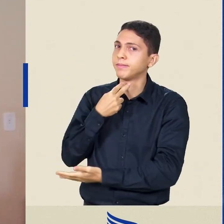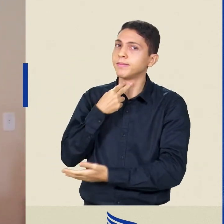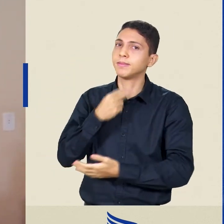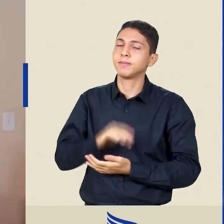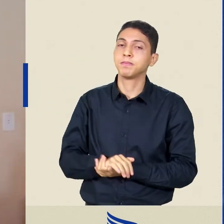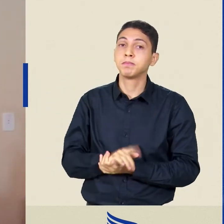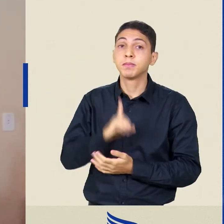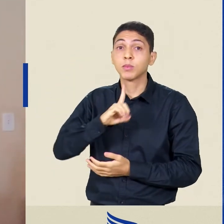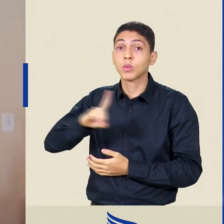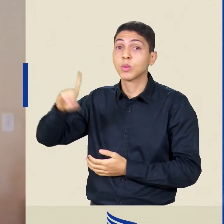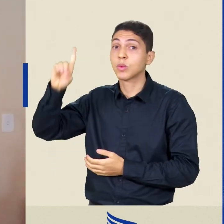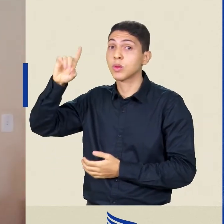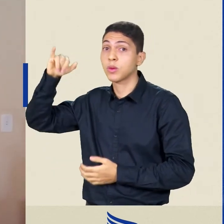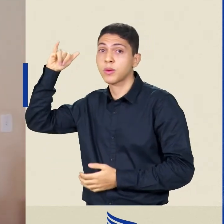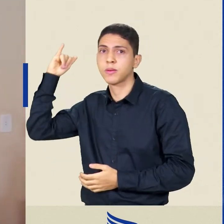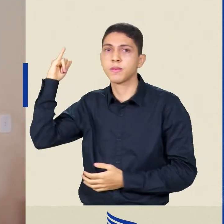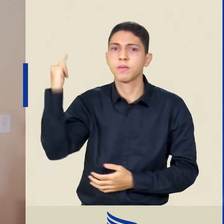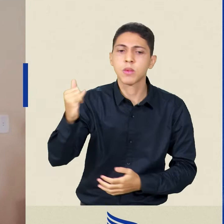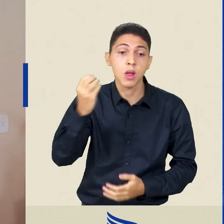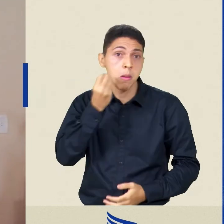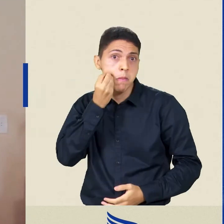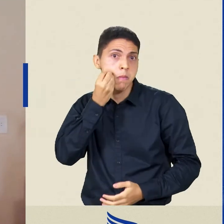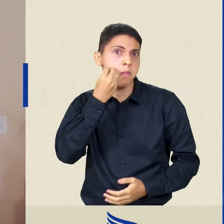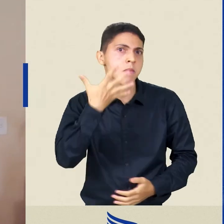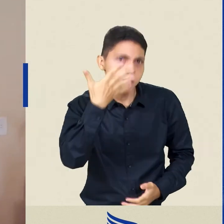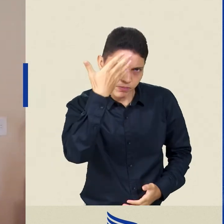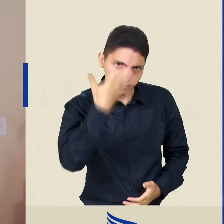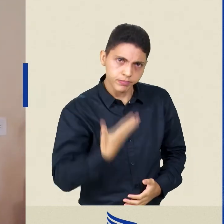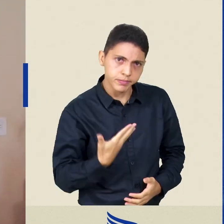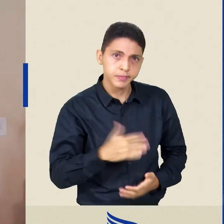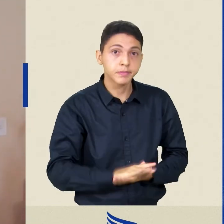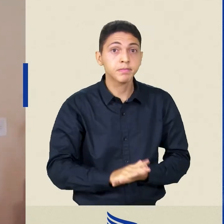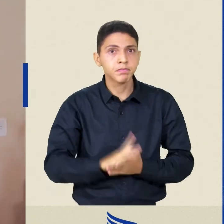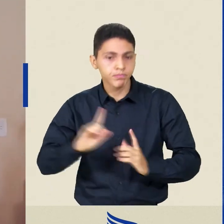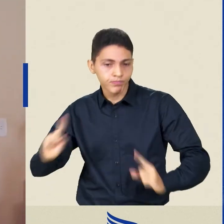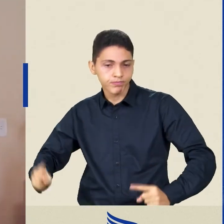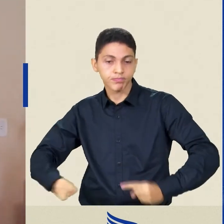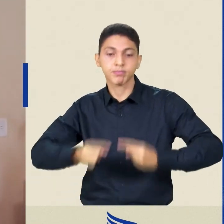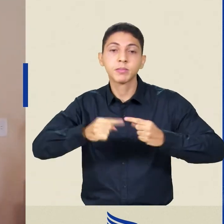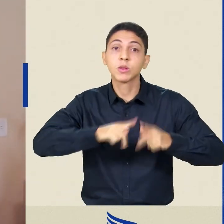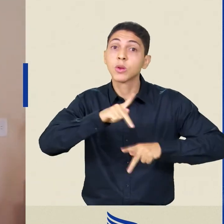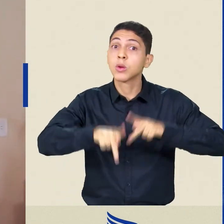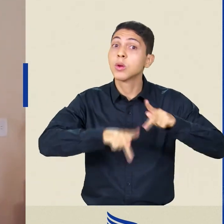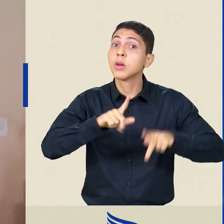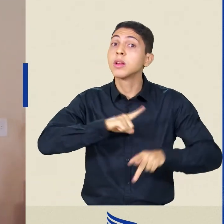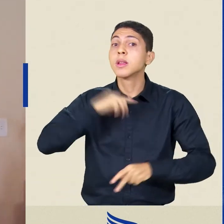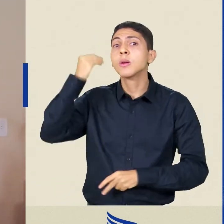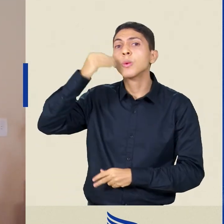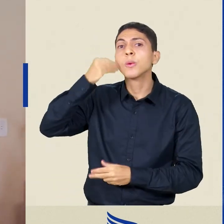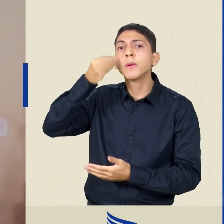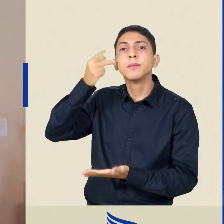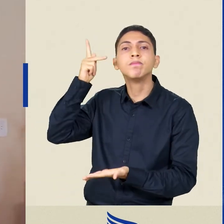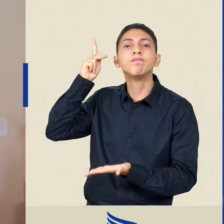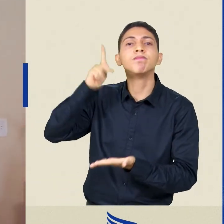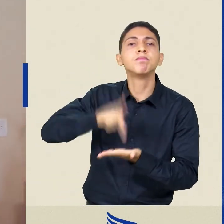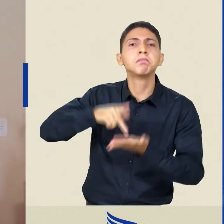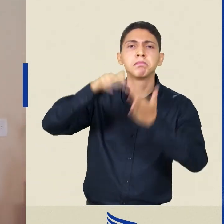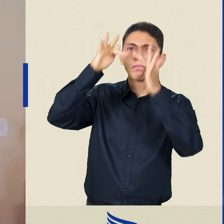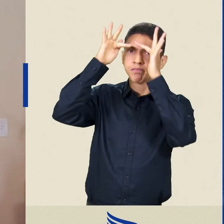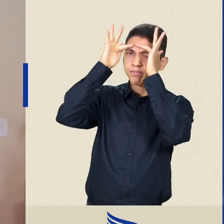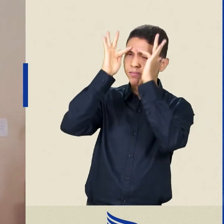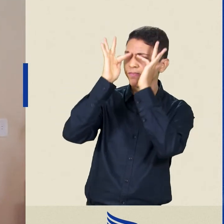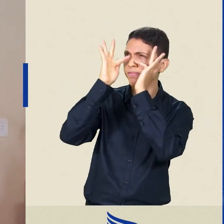diz, provai-me, Ele está desafiando o seu povo a fazer uma experiência verdadeira de fidelidade nos